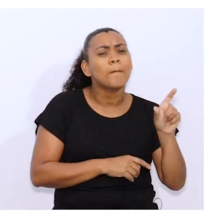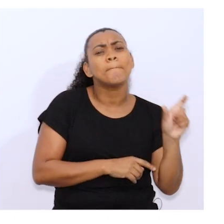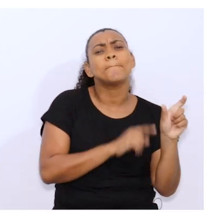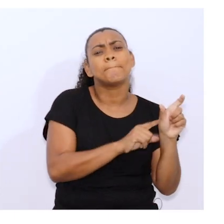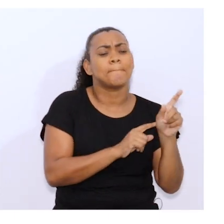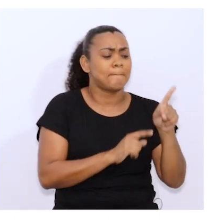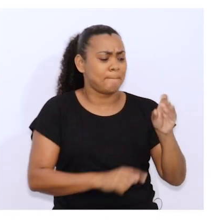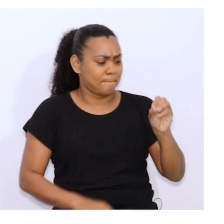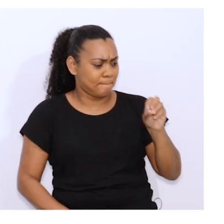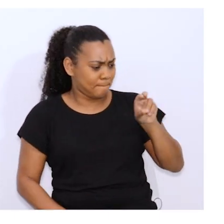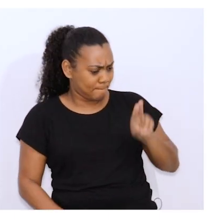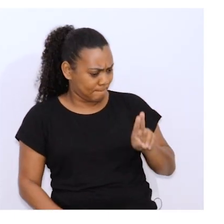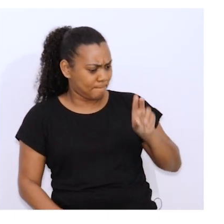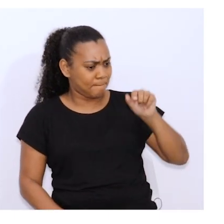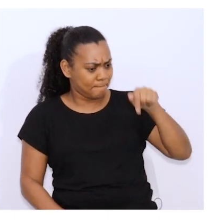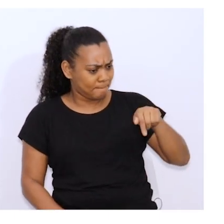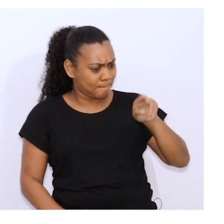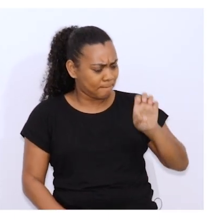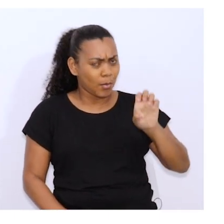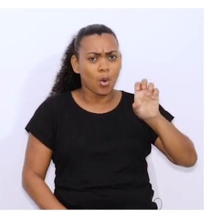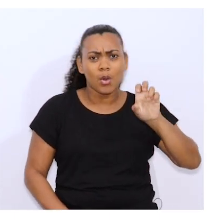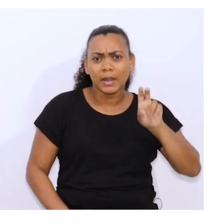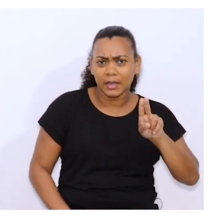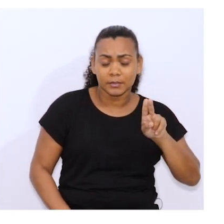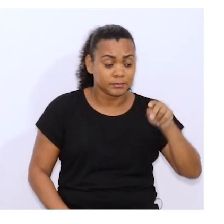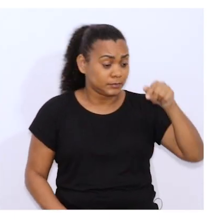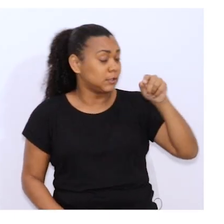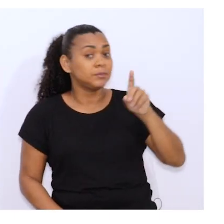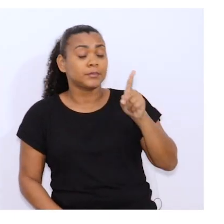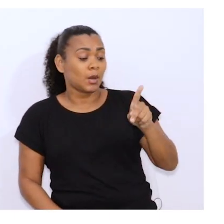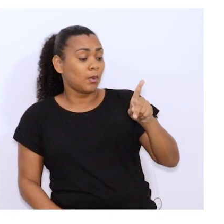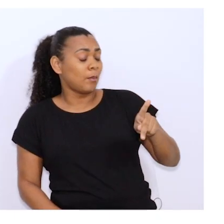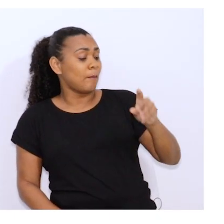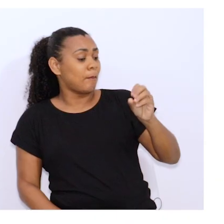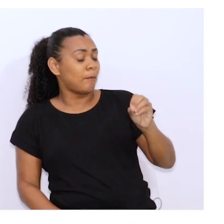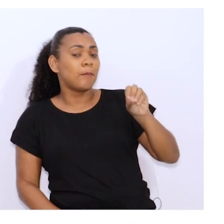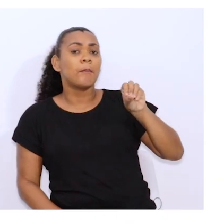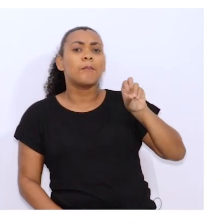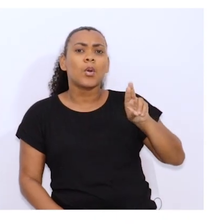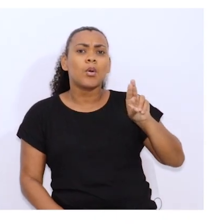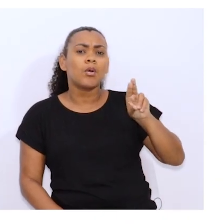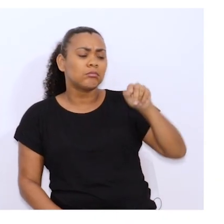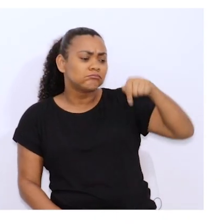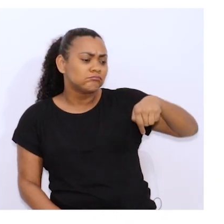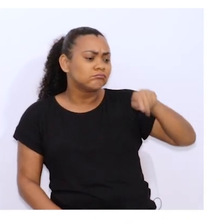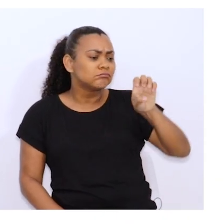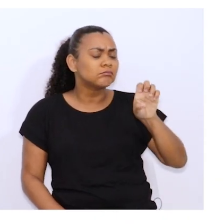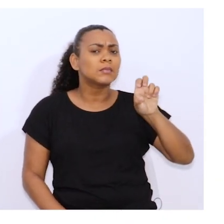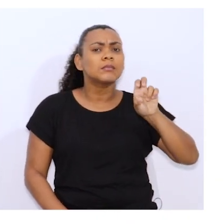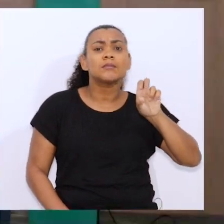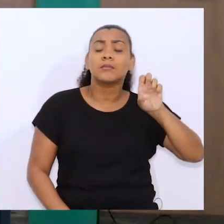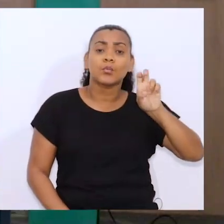porquê. Não sei o porquê de tanta chuva. Temos